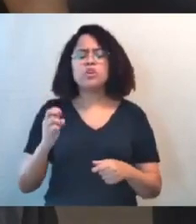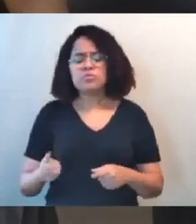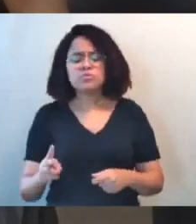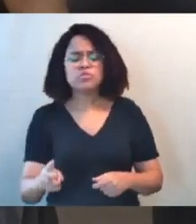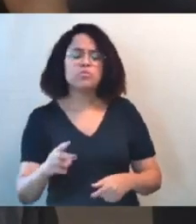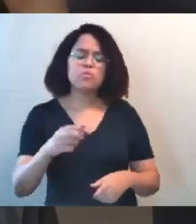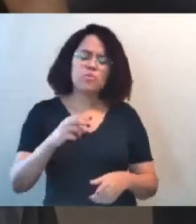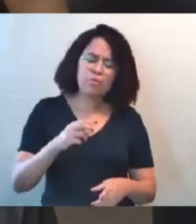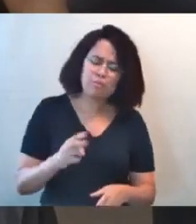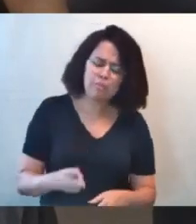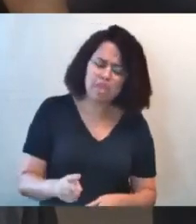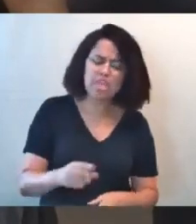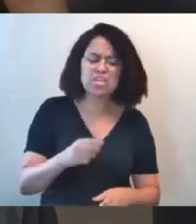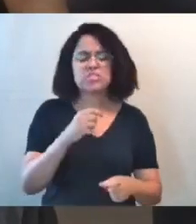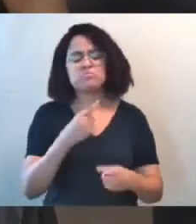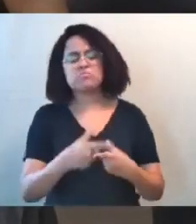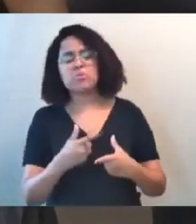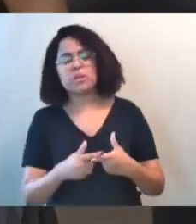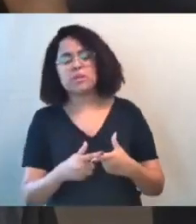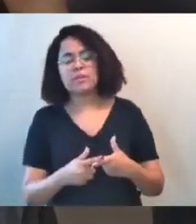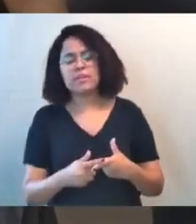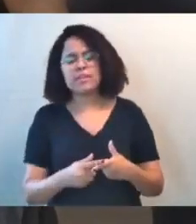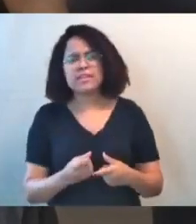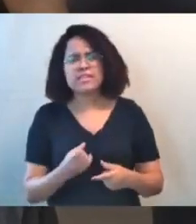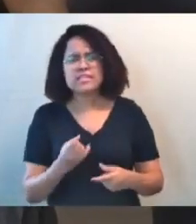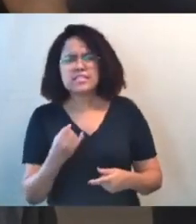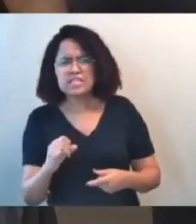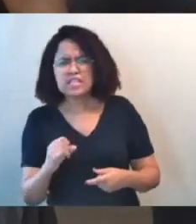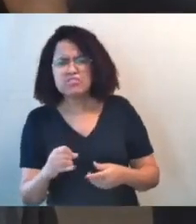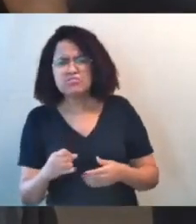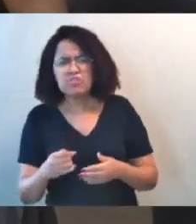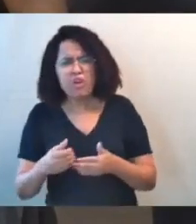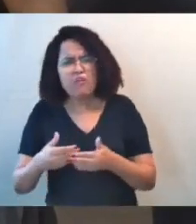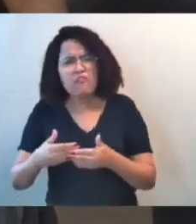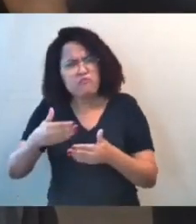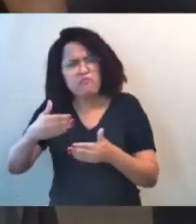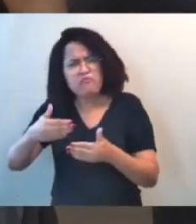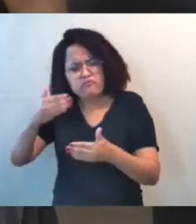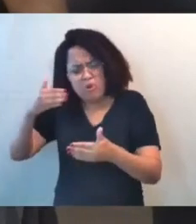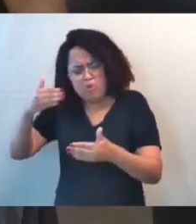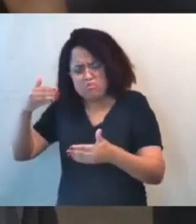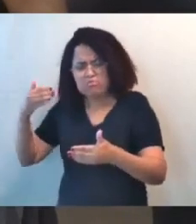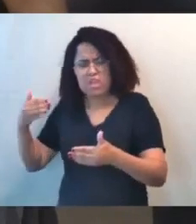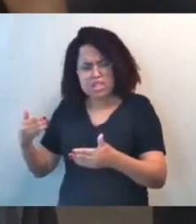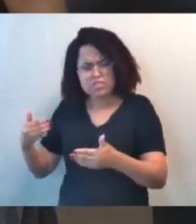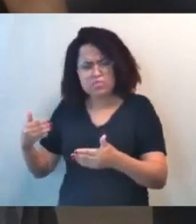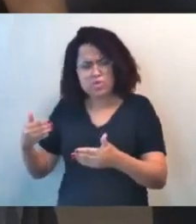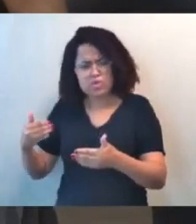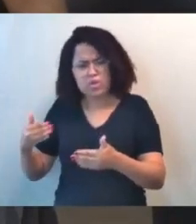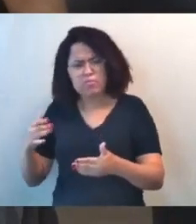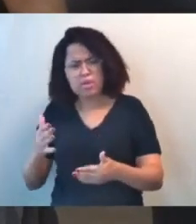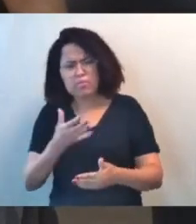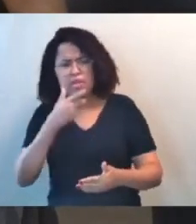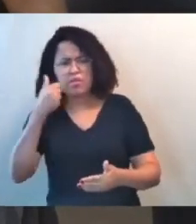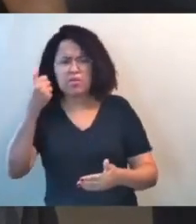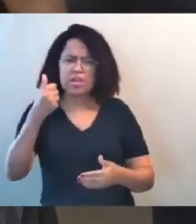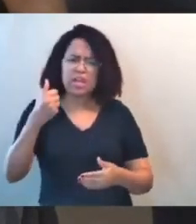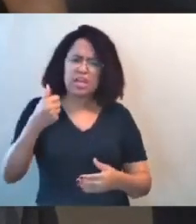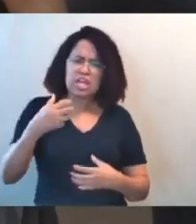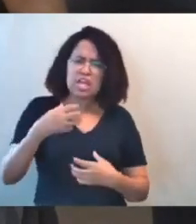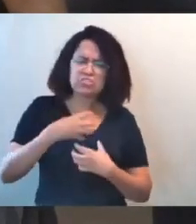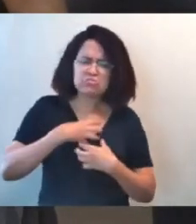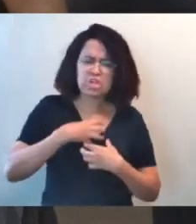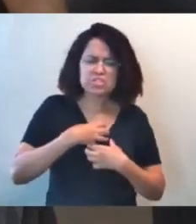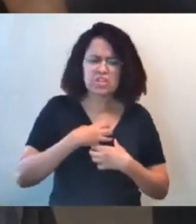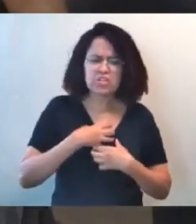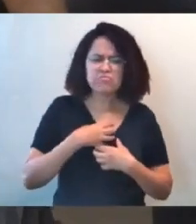se a gente retrocedesse para a gente melhorar essa situação não seria mais importante para a cidade, não?